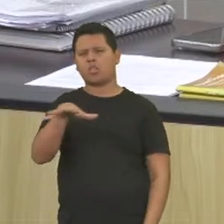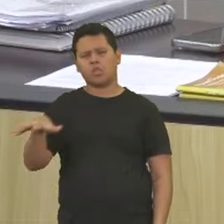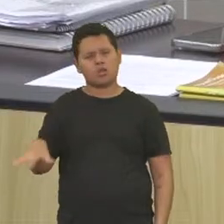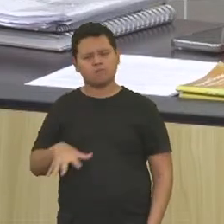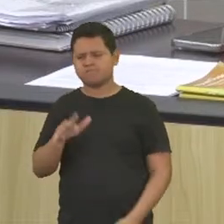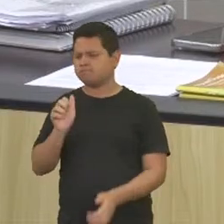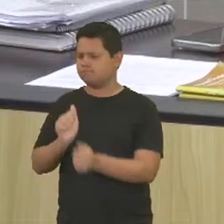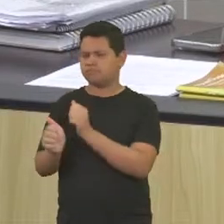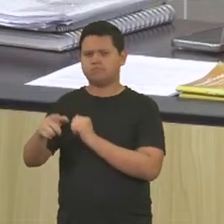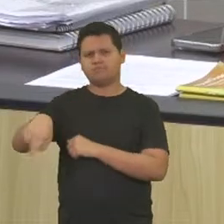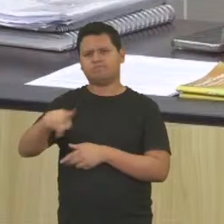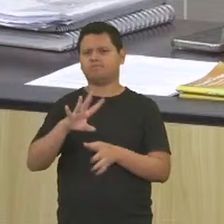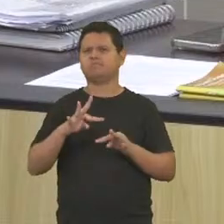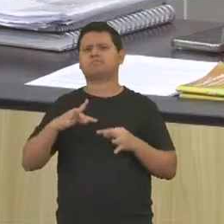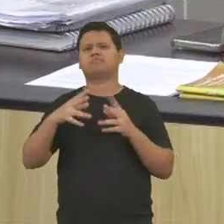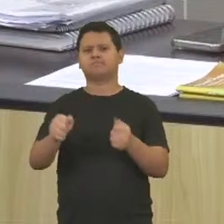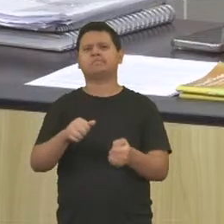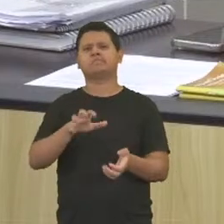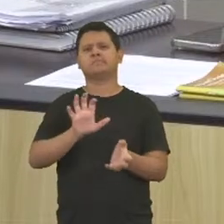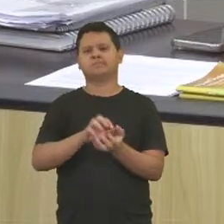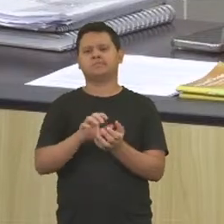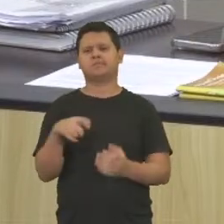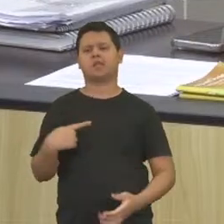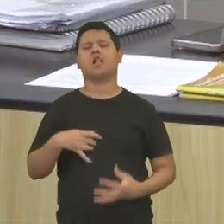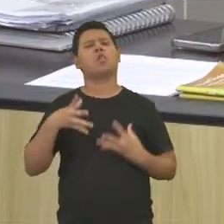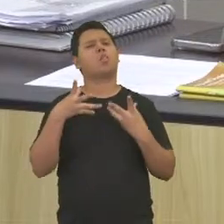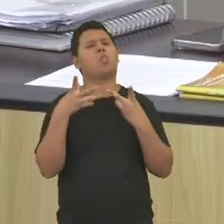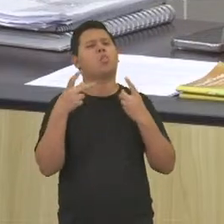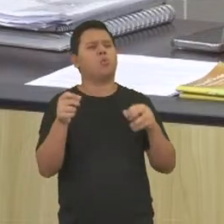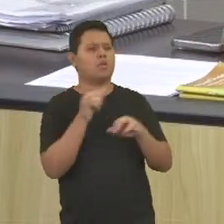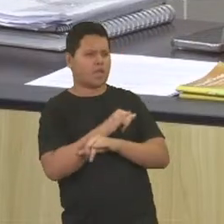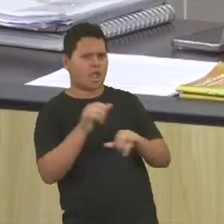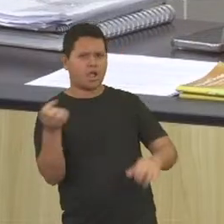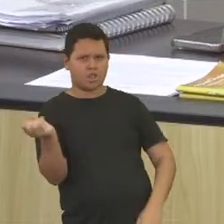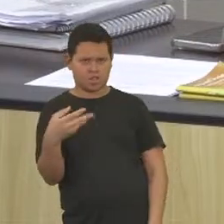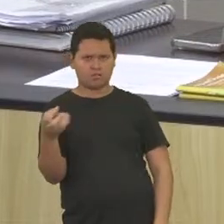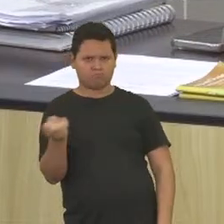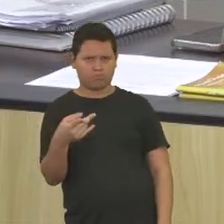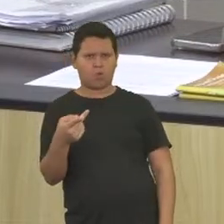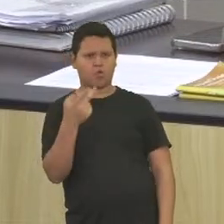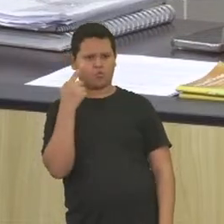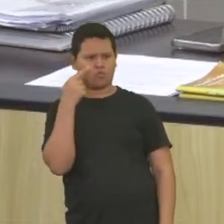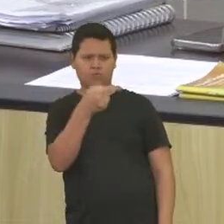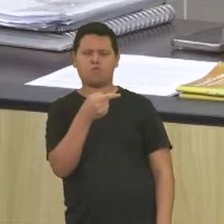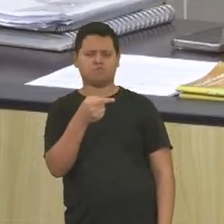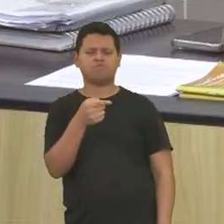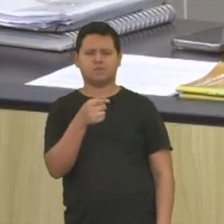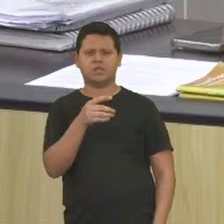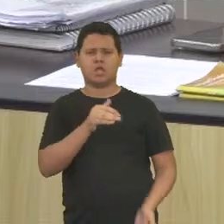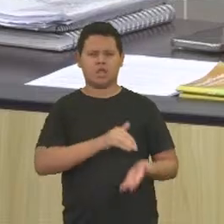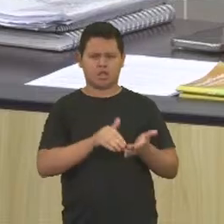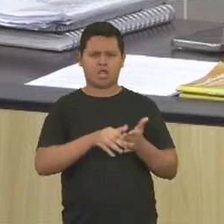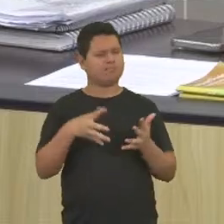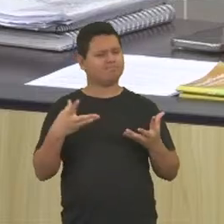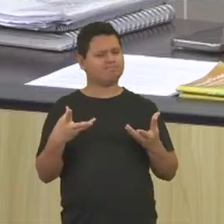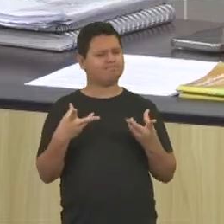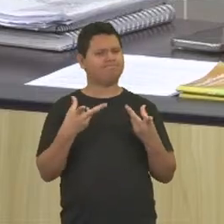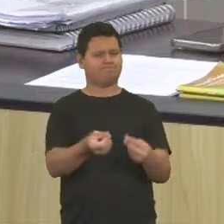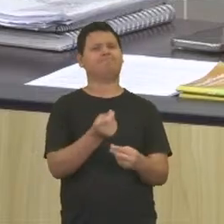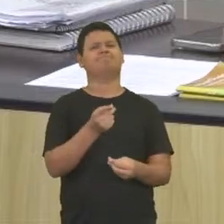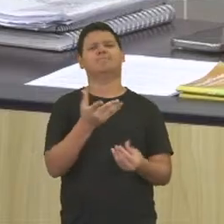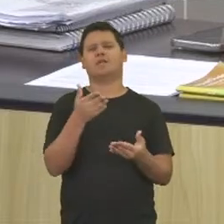esportiva da nossa cidade. E tudo que é novidade, ele também está abraçando e, de certa forma, levando